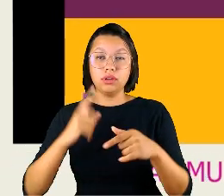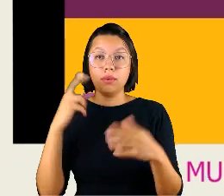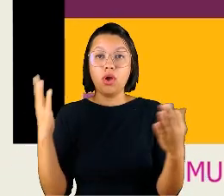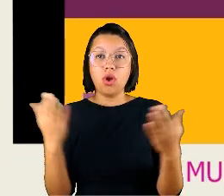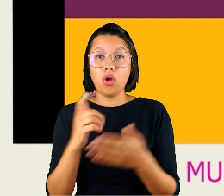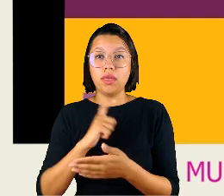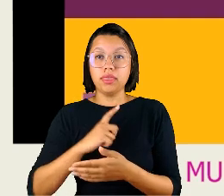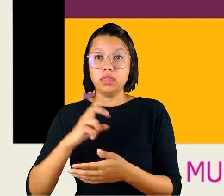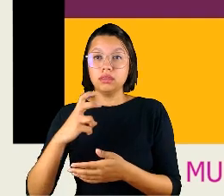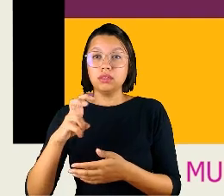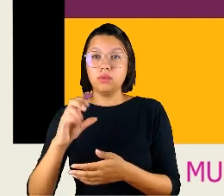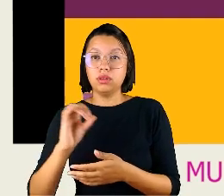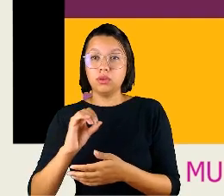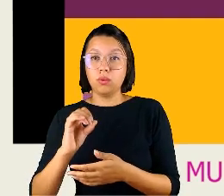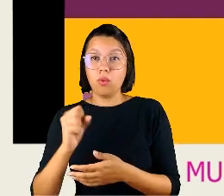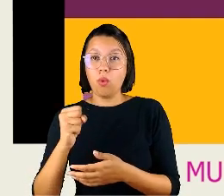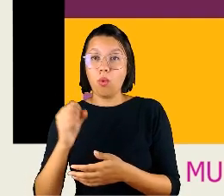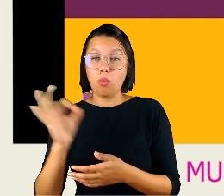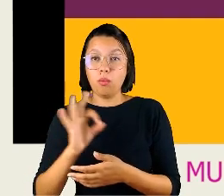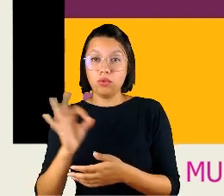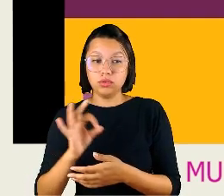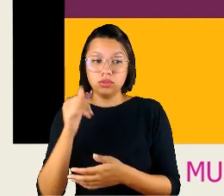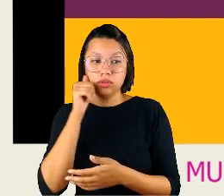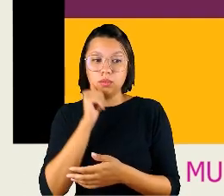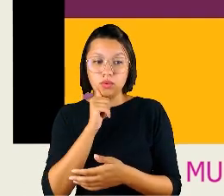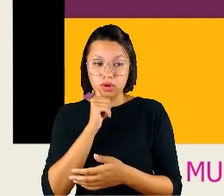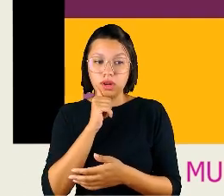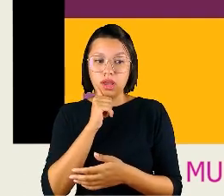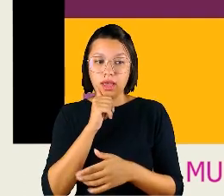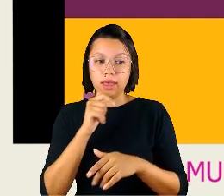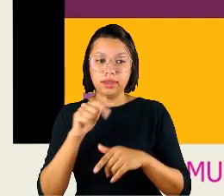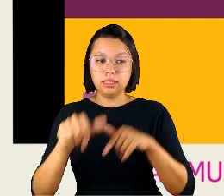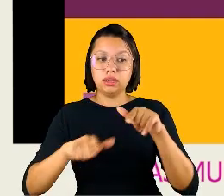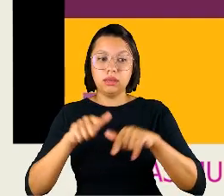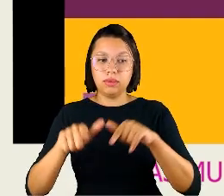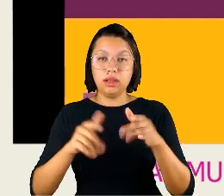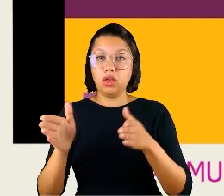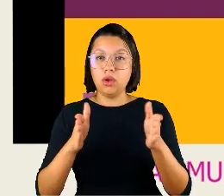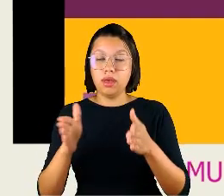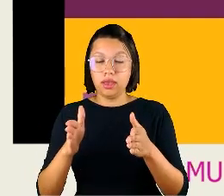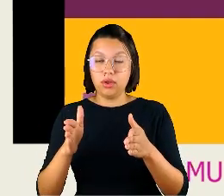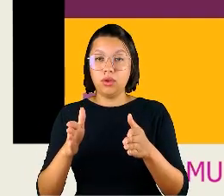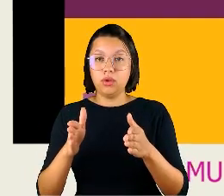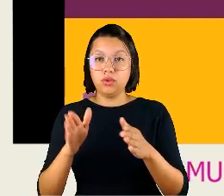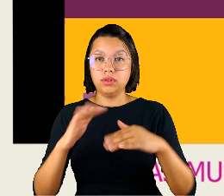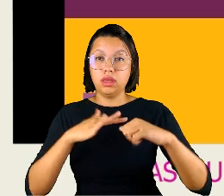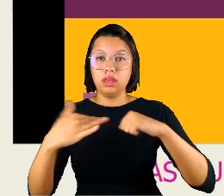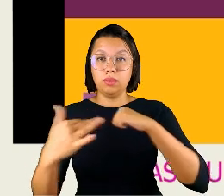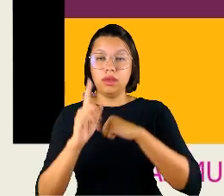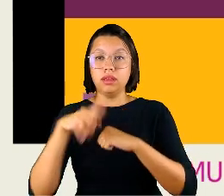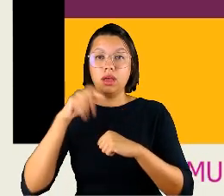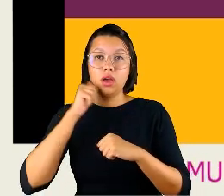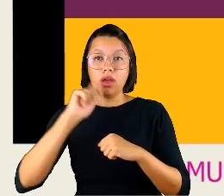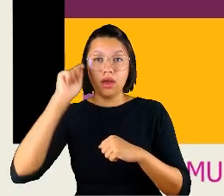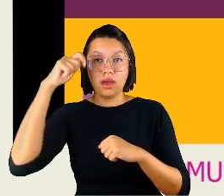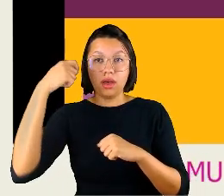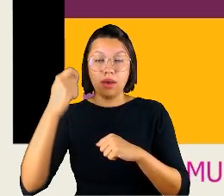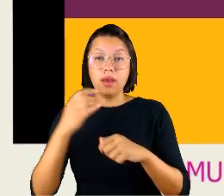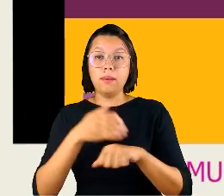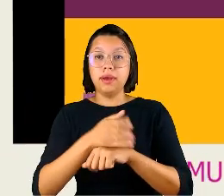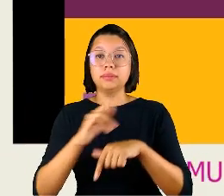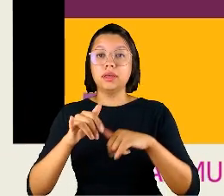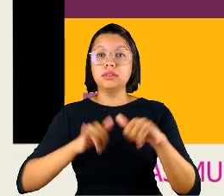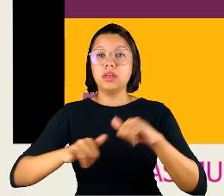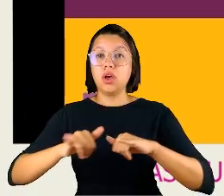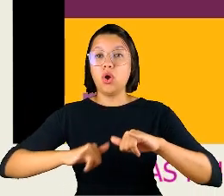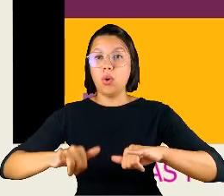tem 58% das mulheres desempregadas durante a pandemia são mulheres negras. E a participação das mulheres no mercado de trabalho